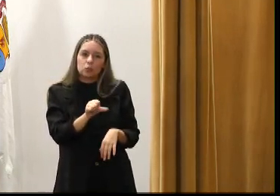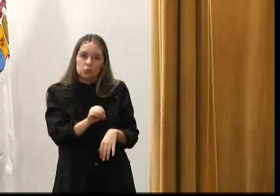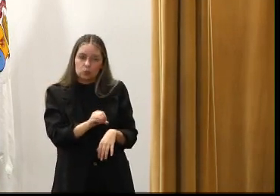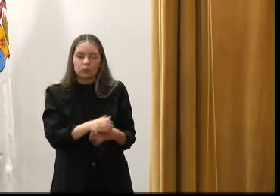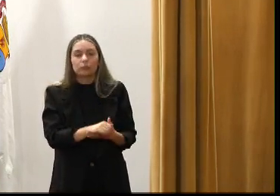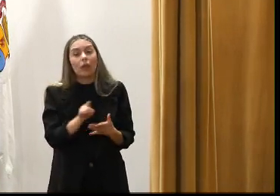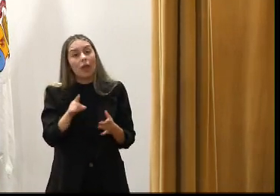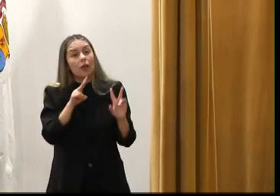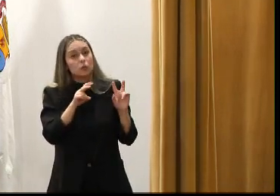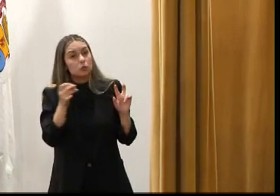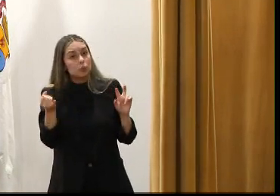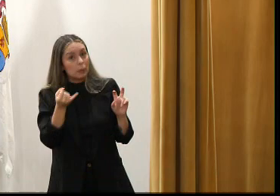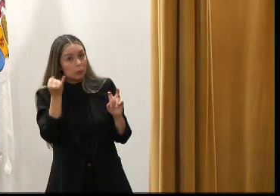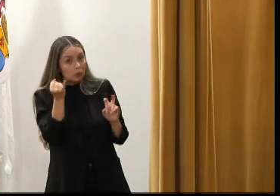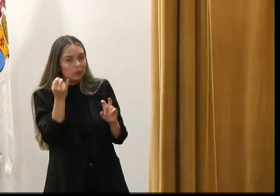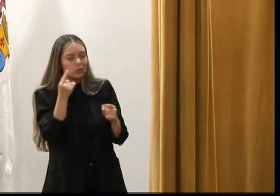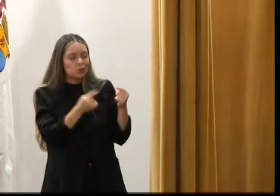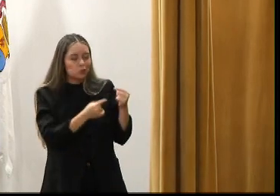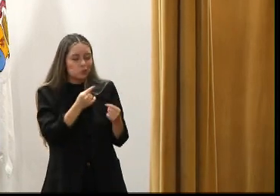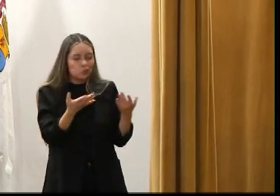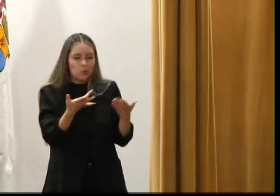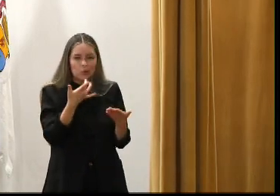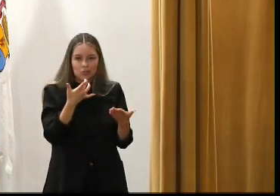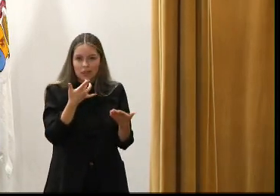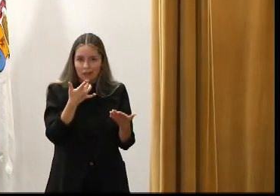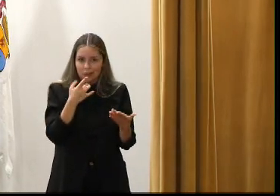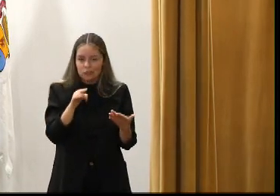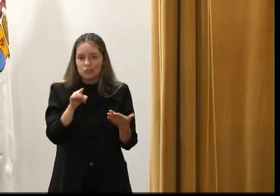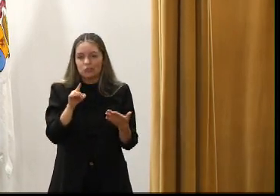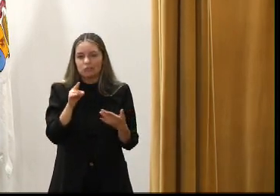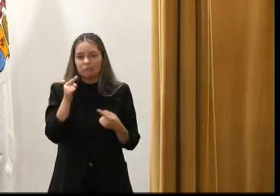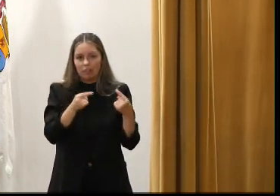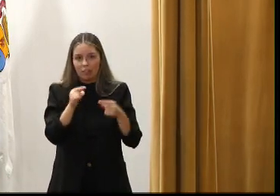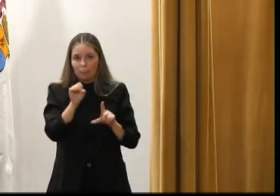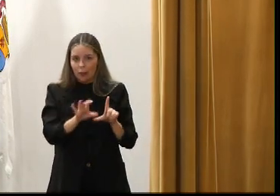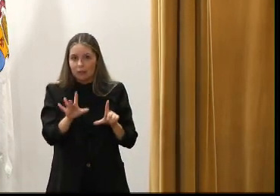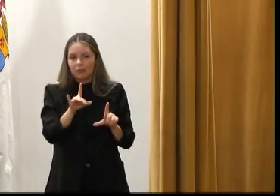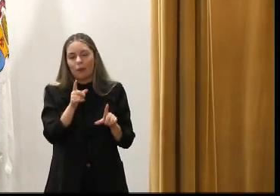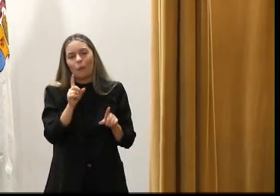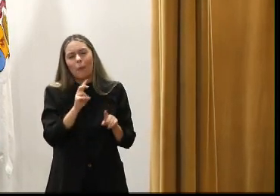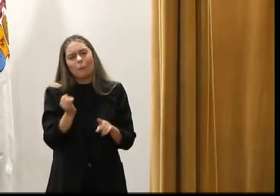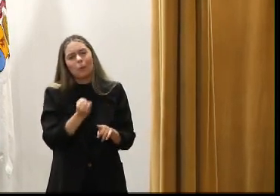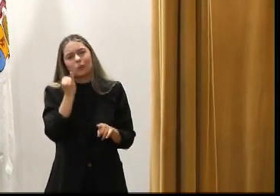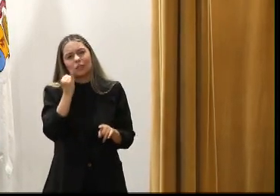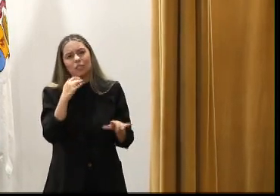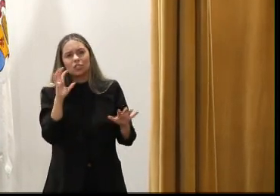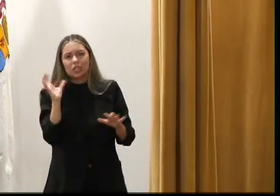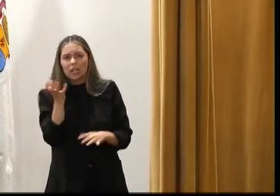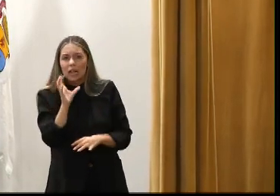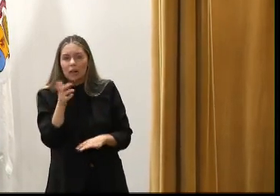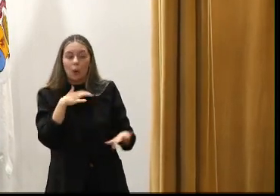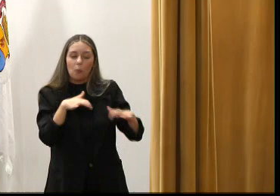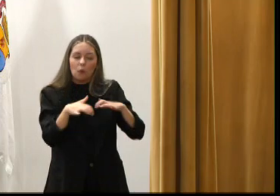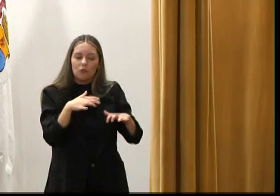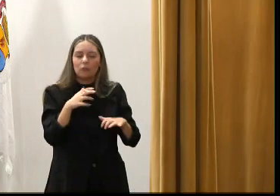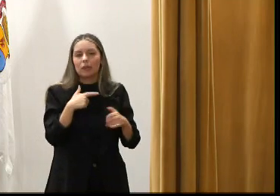outro tema importantíssimo, né, que vamos discutir à tarde, fundamental para a questão climática, mobilidade